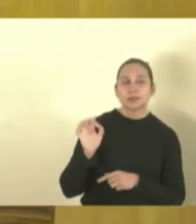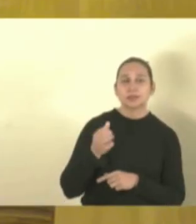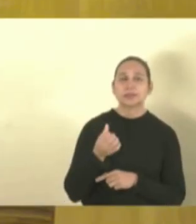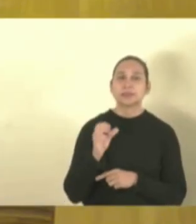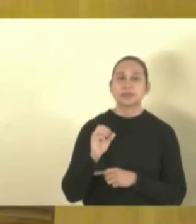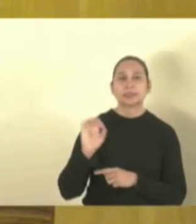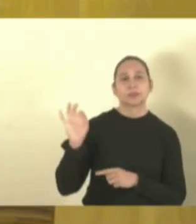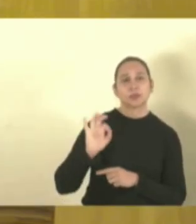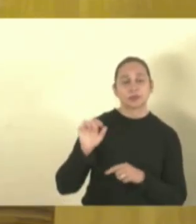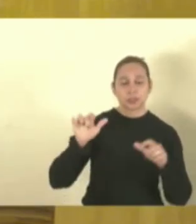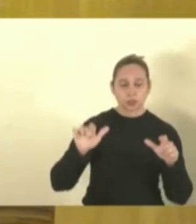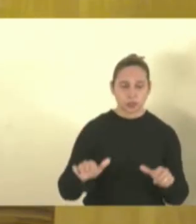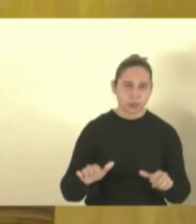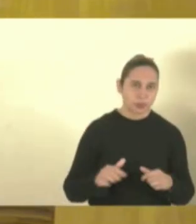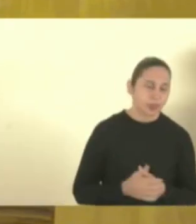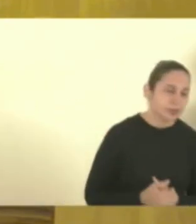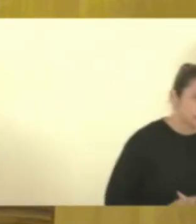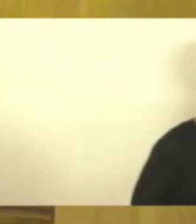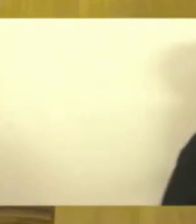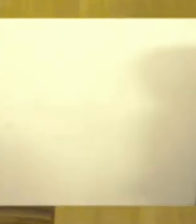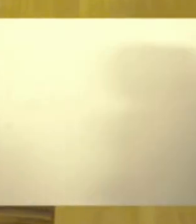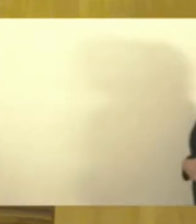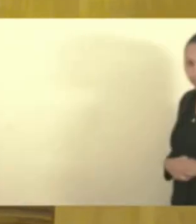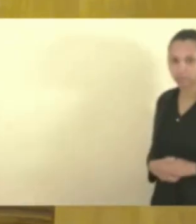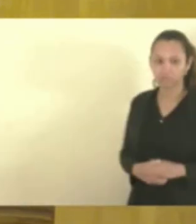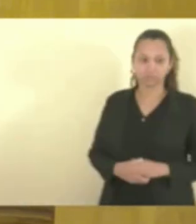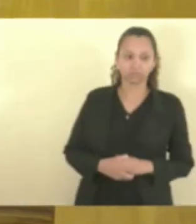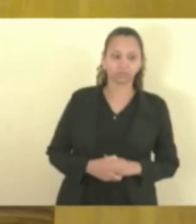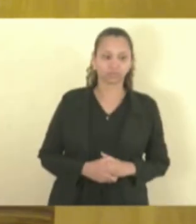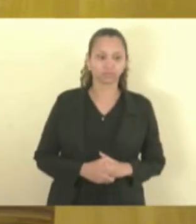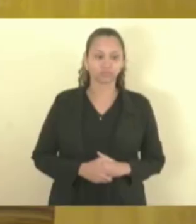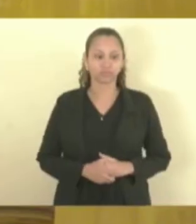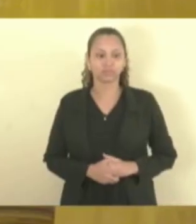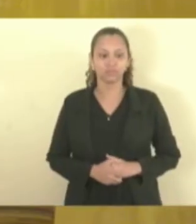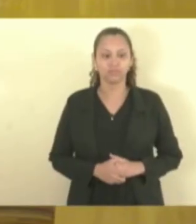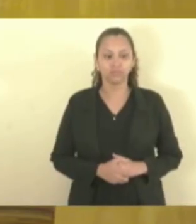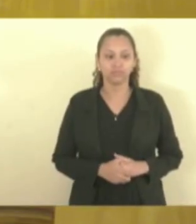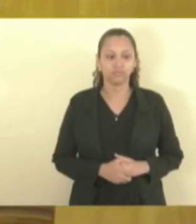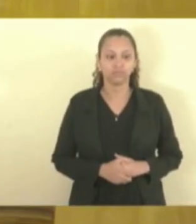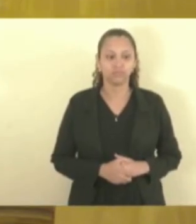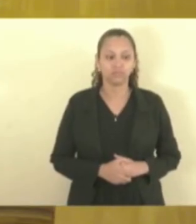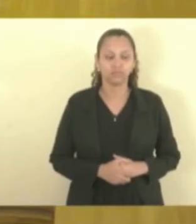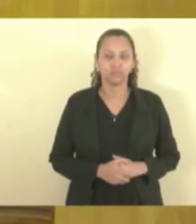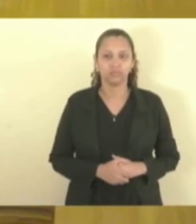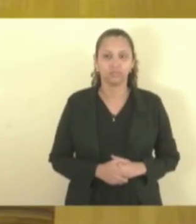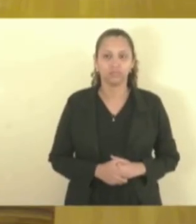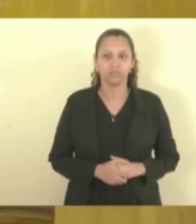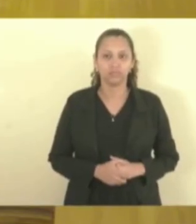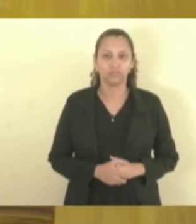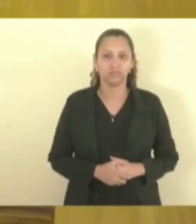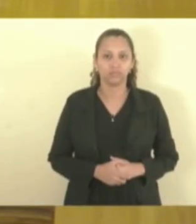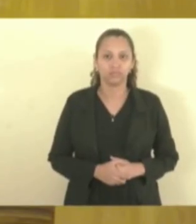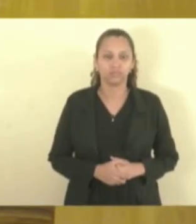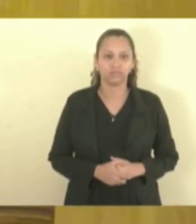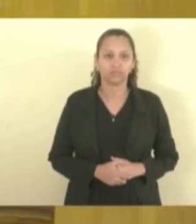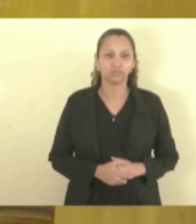eventualmente da área do parque, né? E uma grande perda para a biodiversidade local, né?